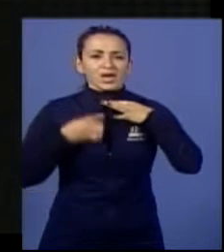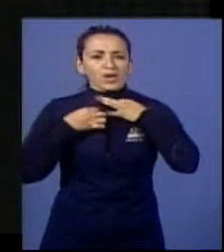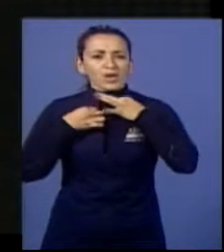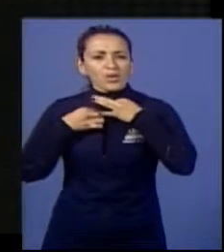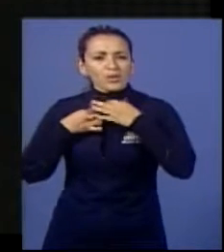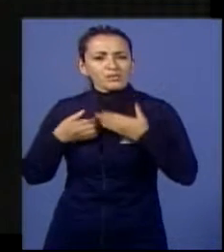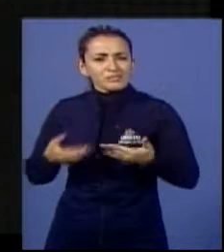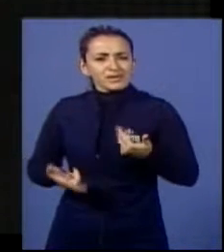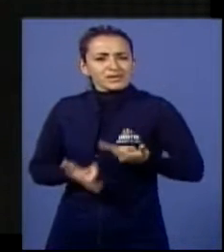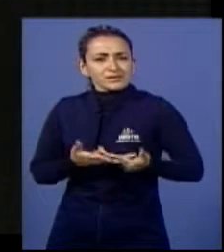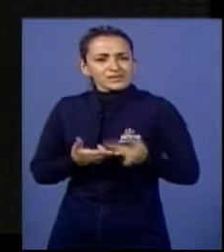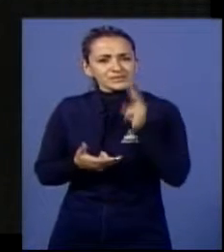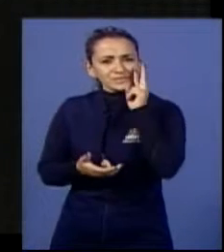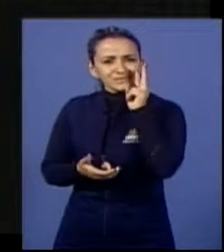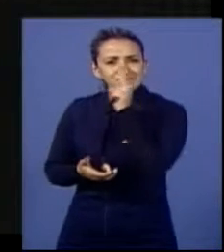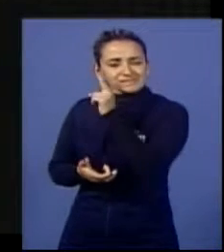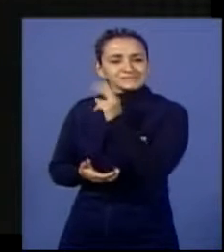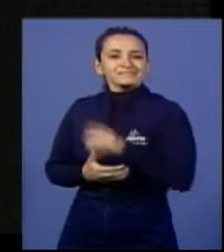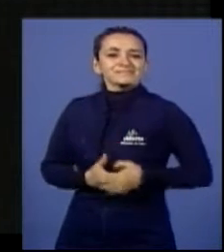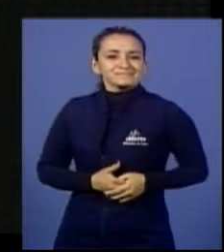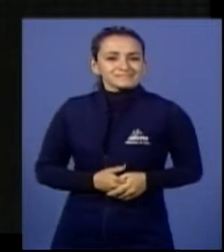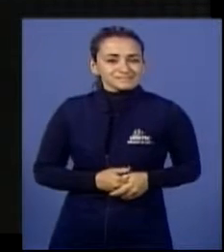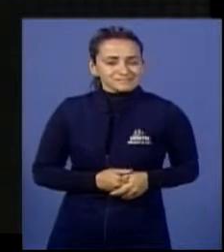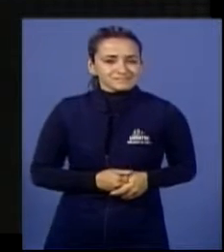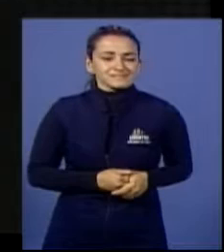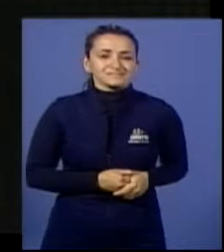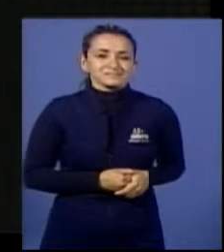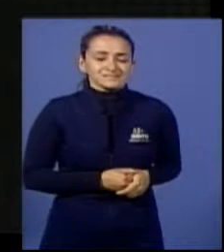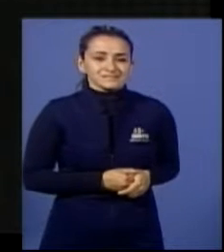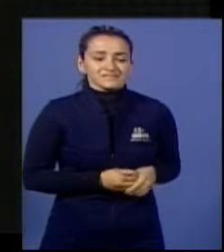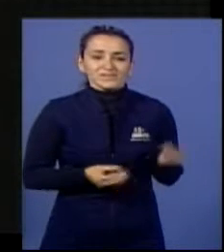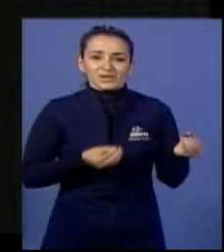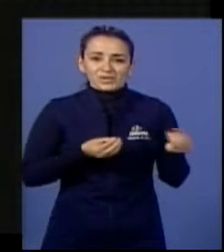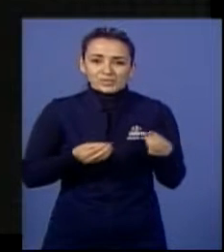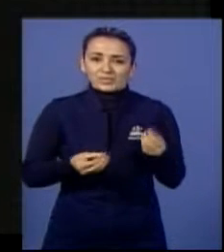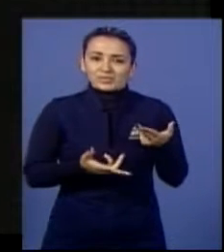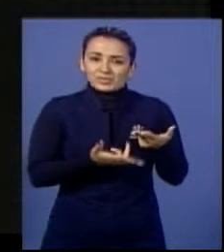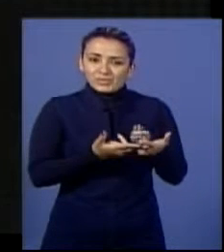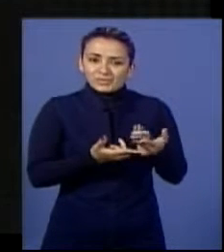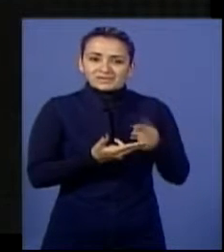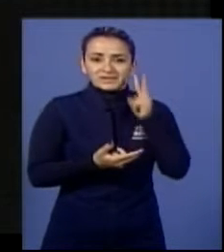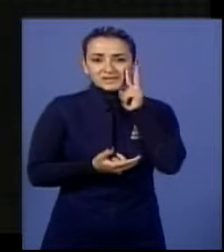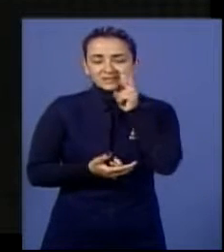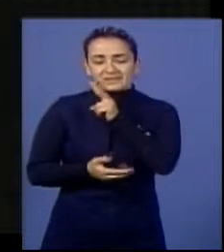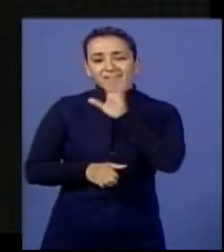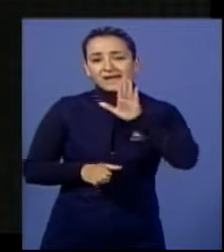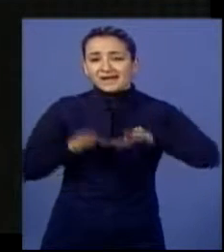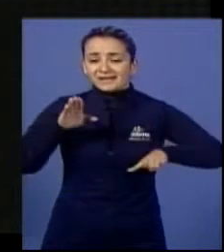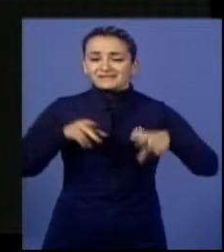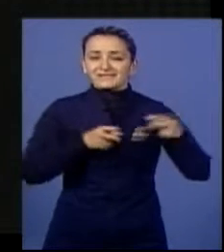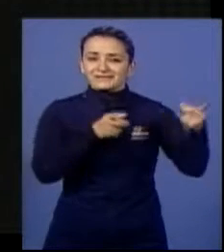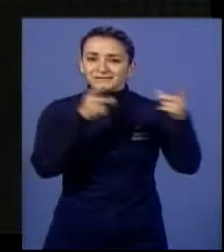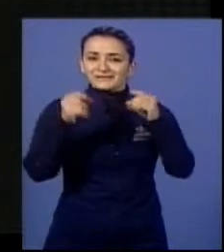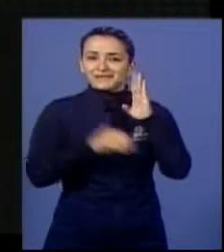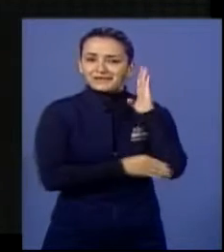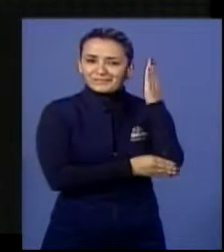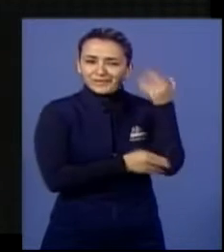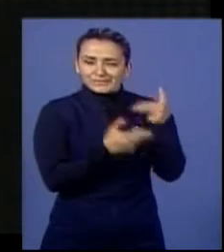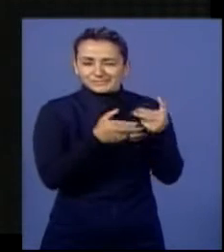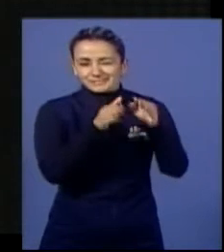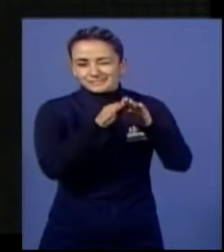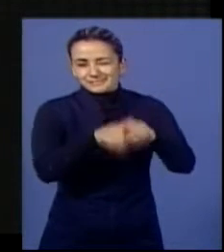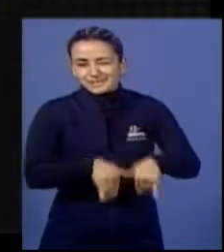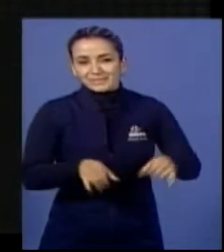poliéster. Via blusa de poliéster. Blusa de poliéster. Se não tinha dinheiro para comprar de lanche, comprava poliéster. Isso, uma imitação. Né?